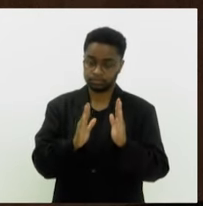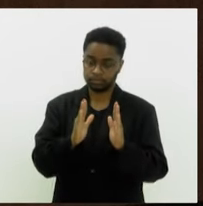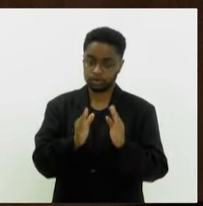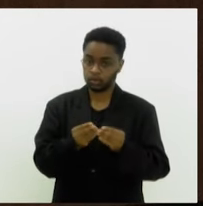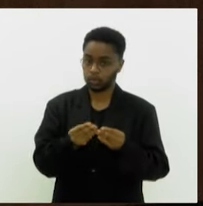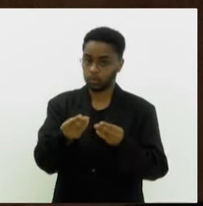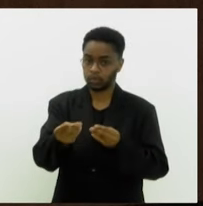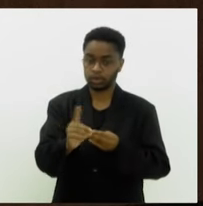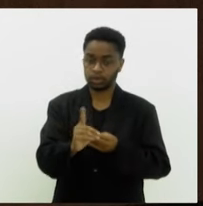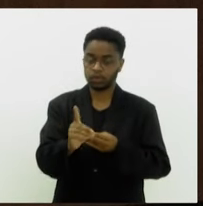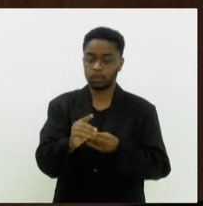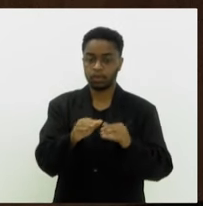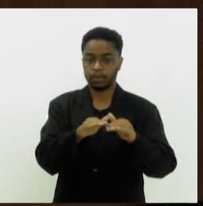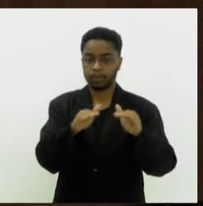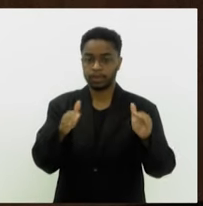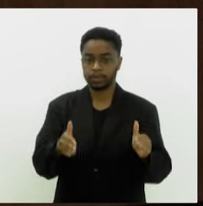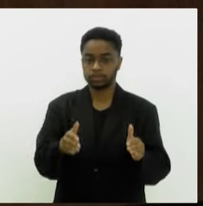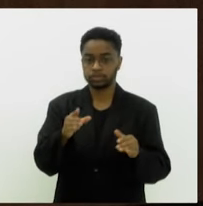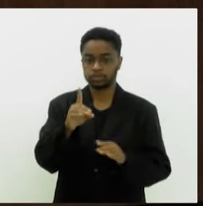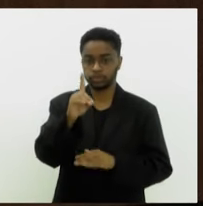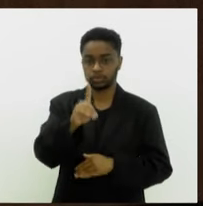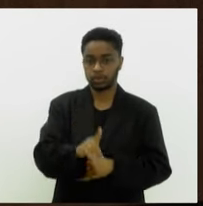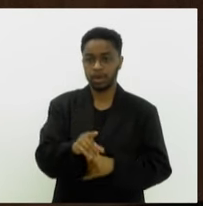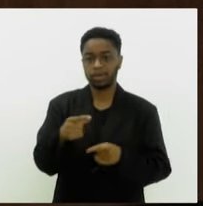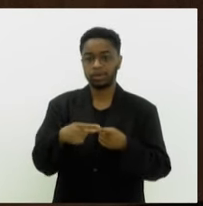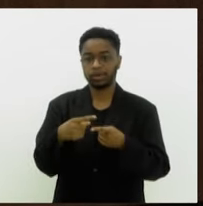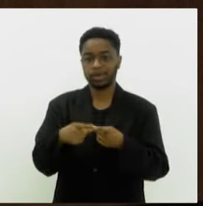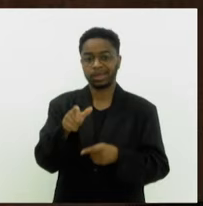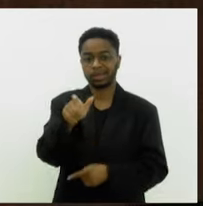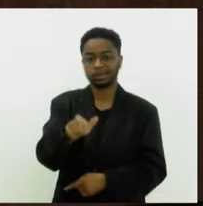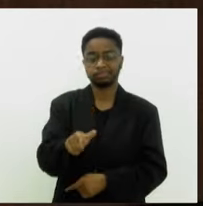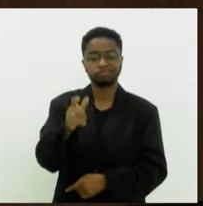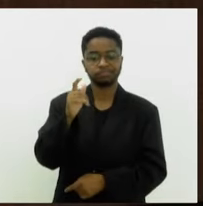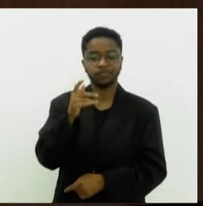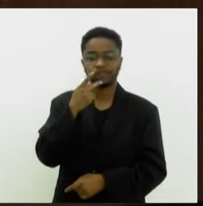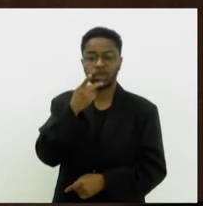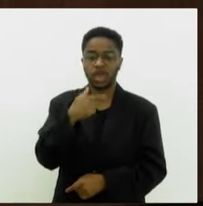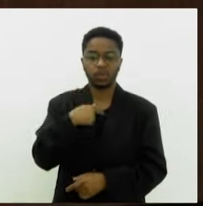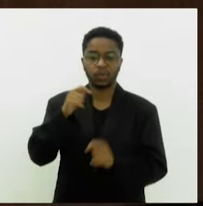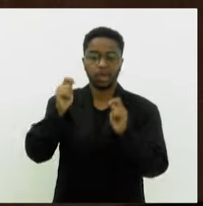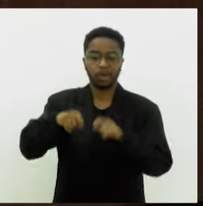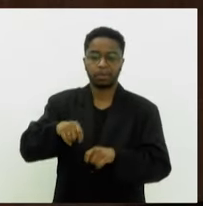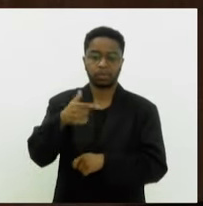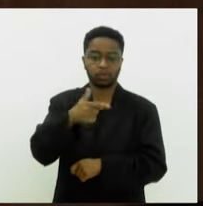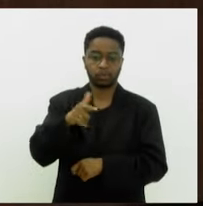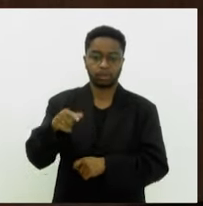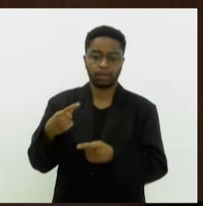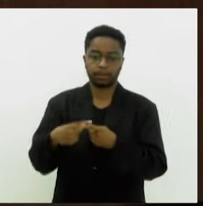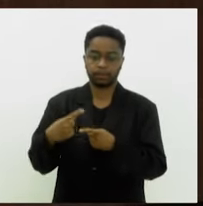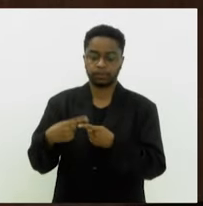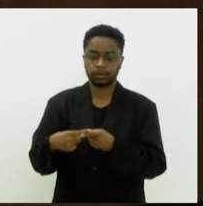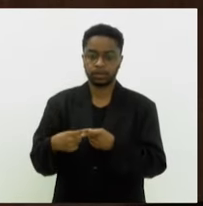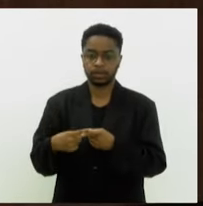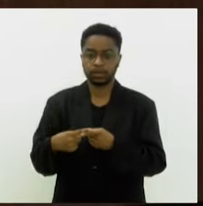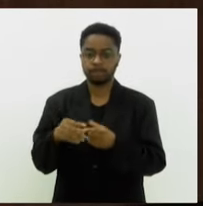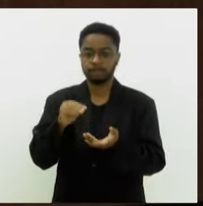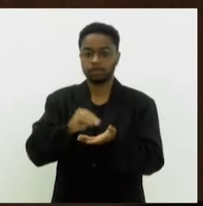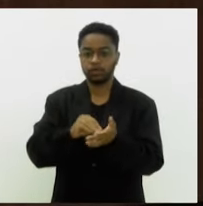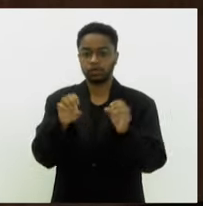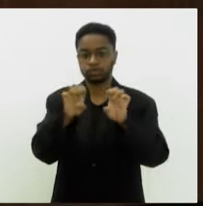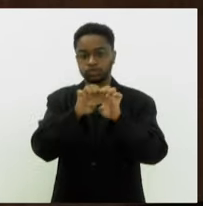mesa, porque a mesa se julgou incompetente para tal, né? Incompetente no sentido de uma